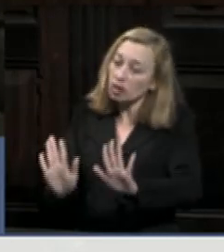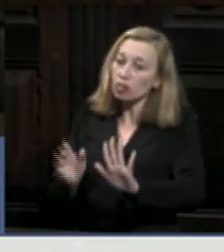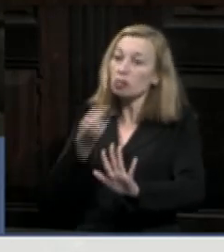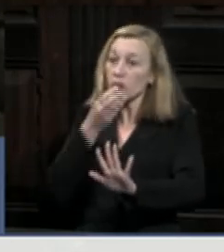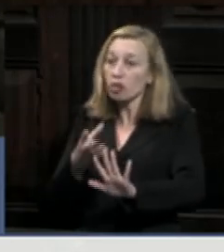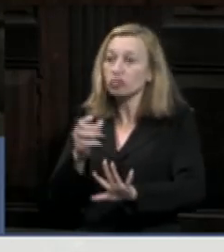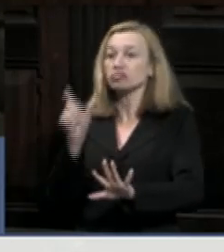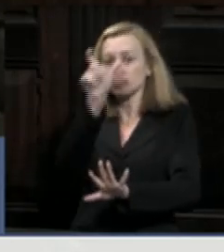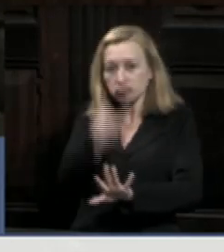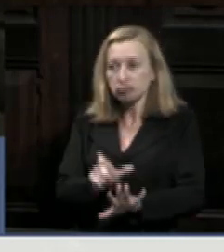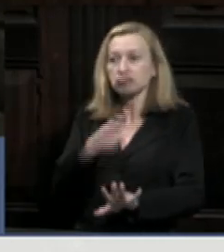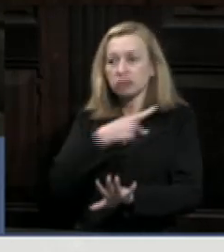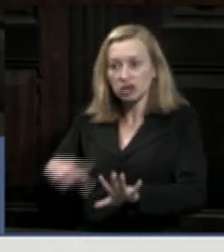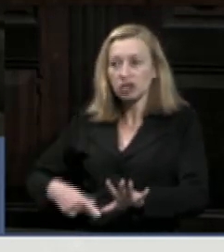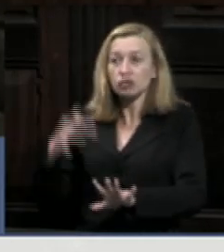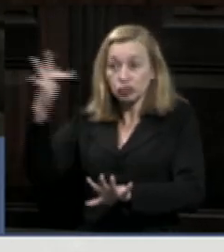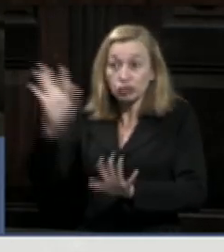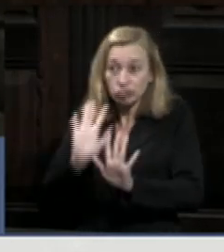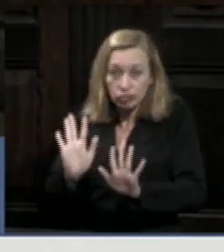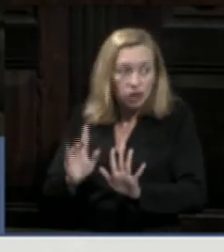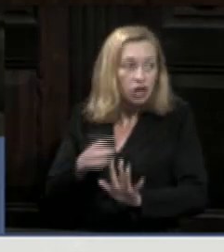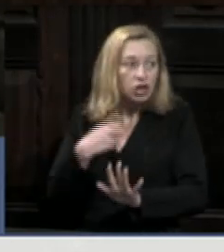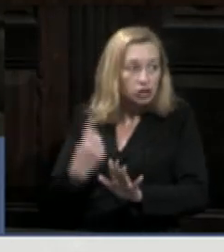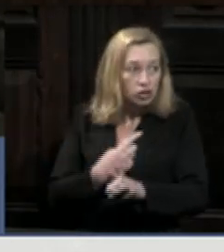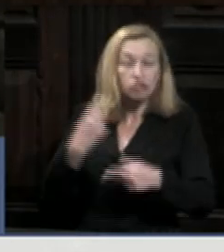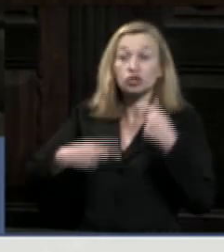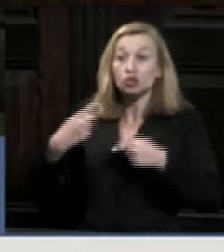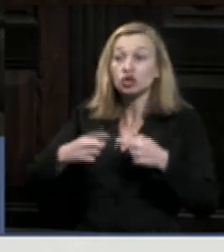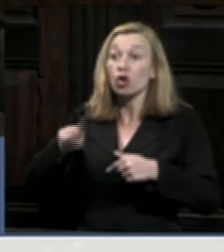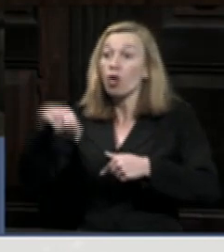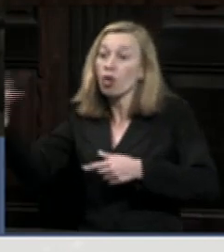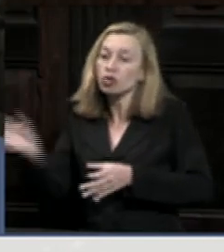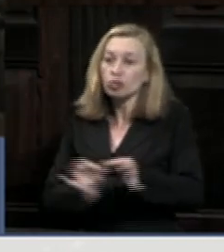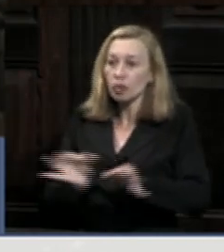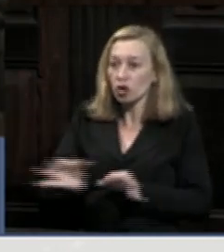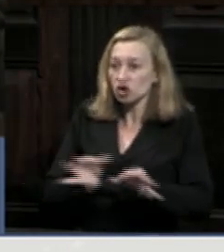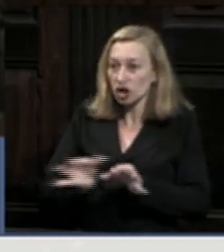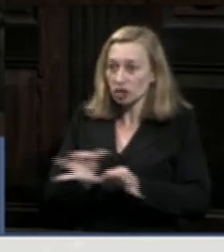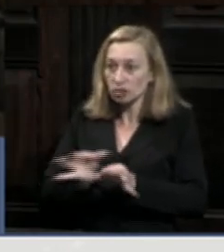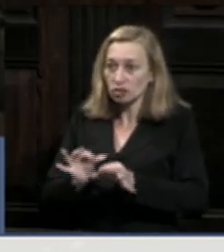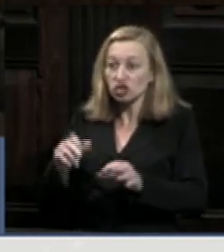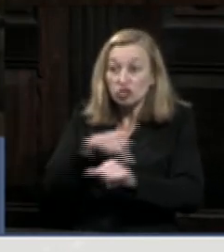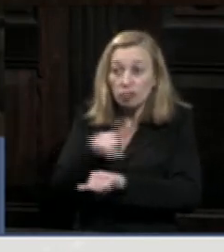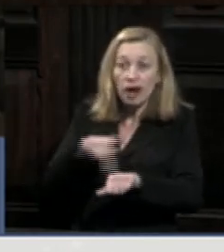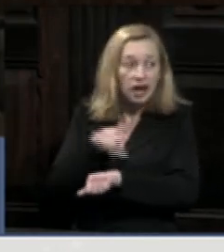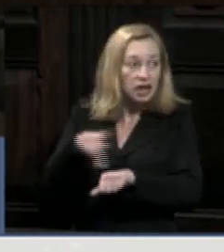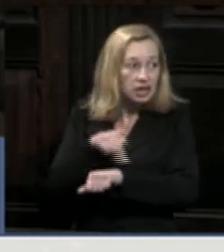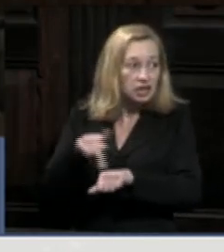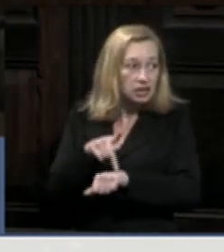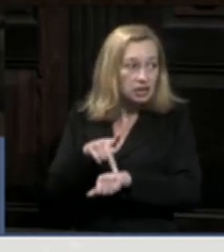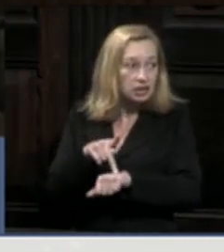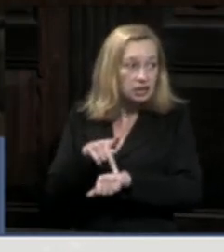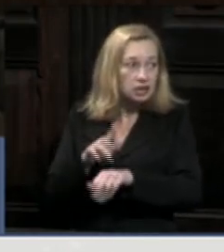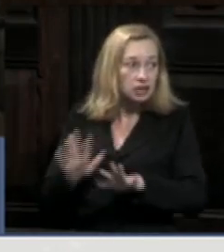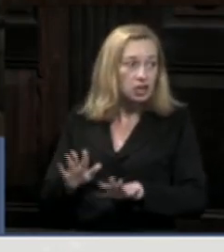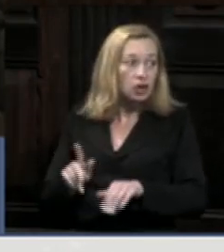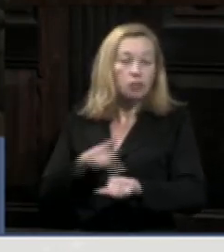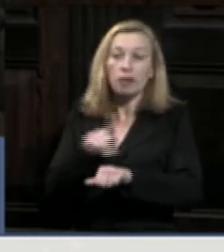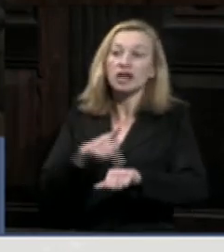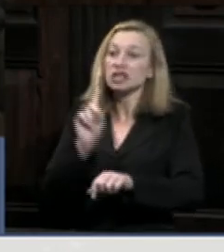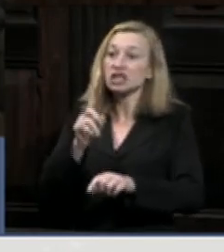e nós do discurso estaremos debatendo um outro projeto de país um país que não se resolve nem na